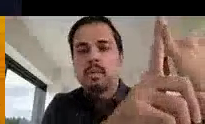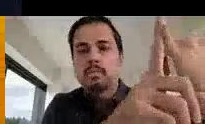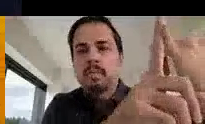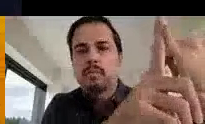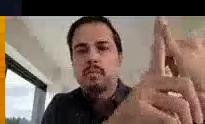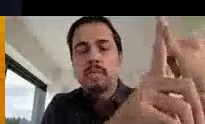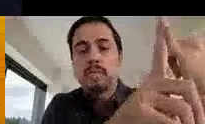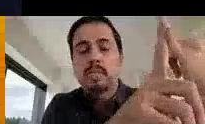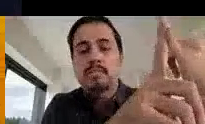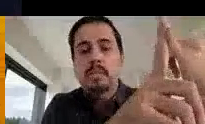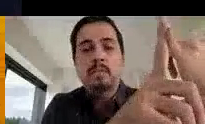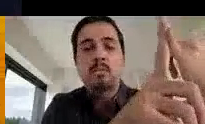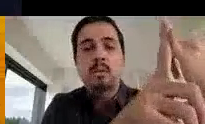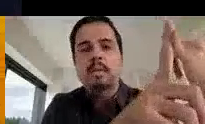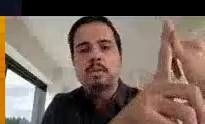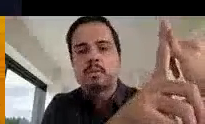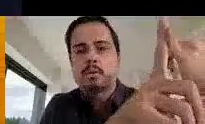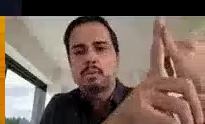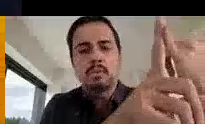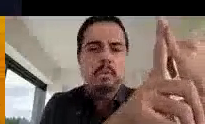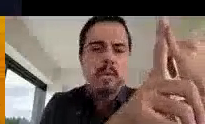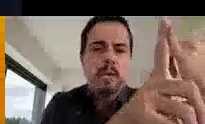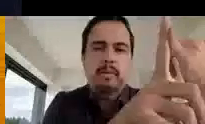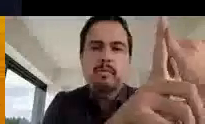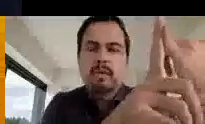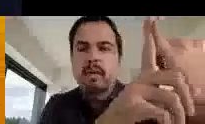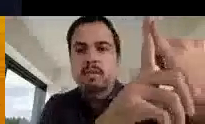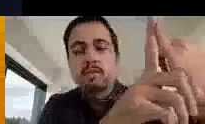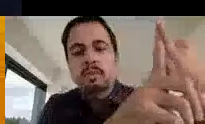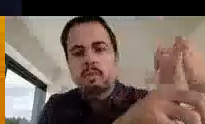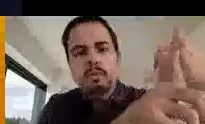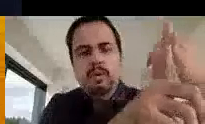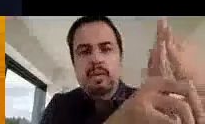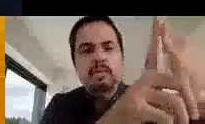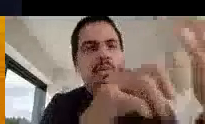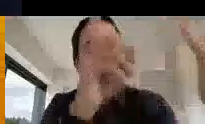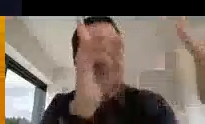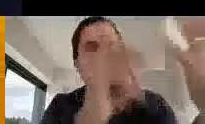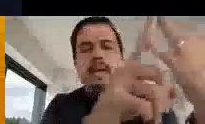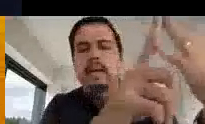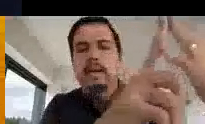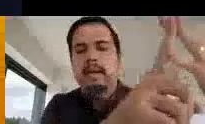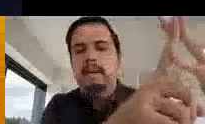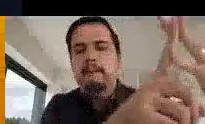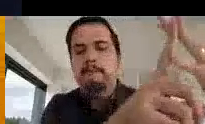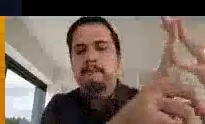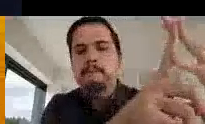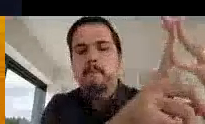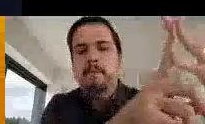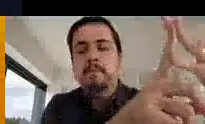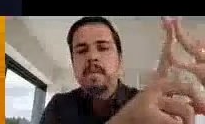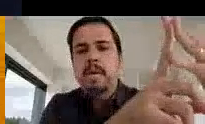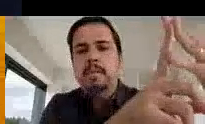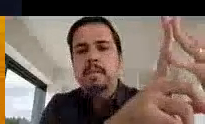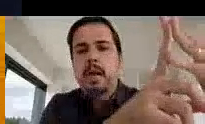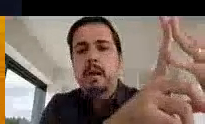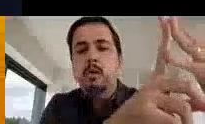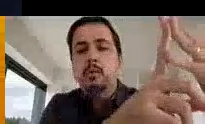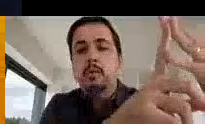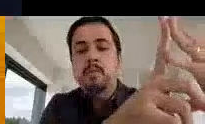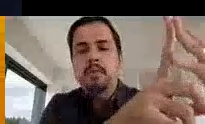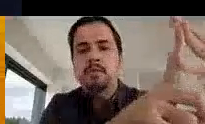que uma outra empresa mais competitiva que abre do lado da sua, do seu mercado. Isso acontece muito no varejo, né? O